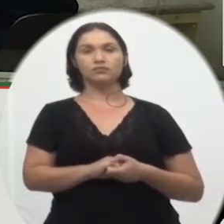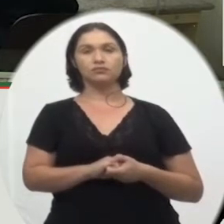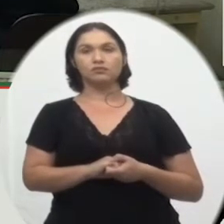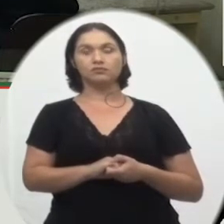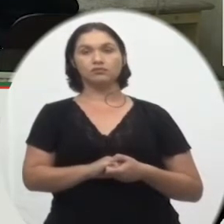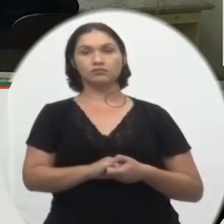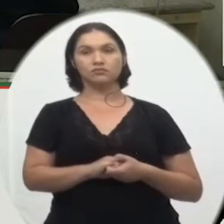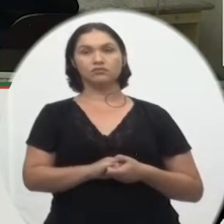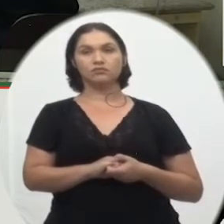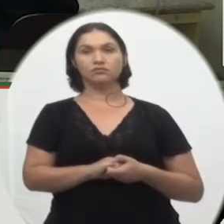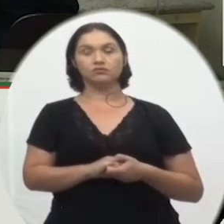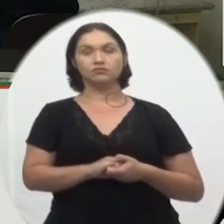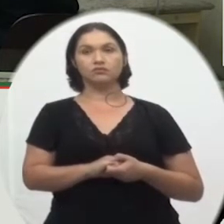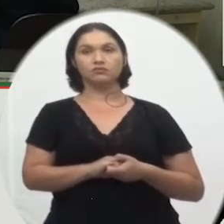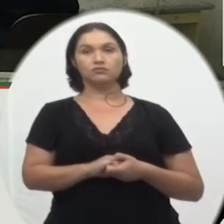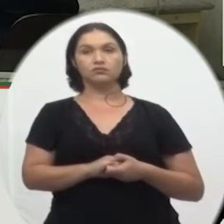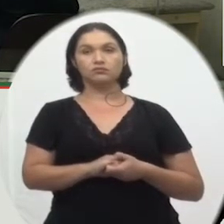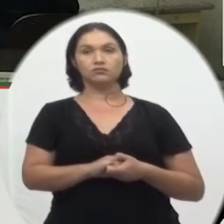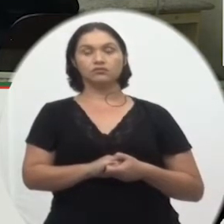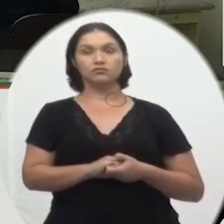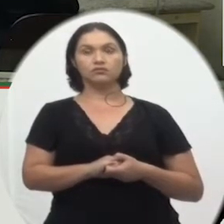11.